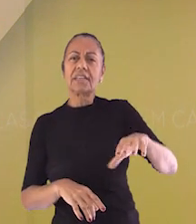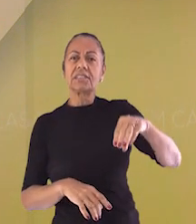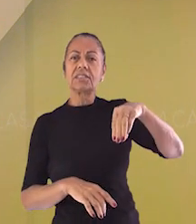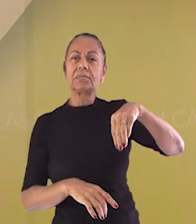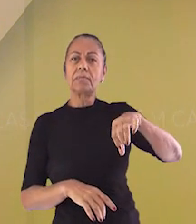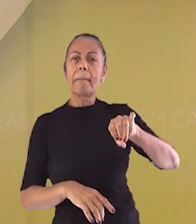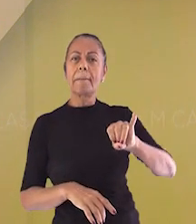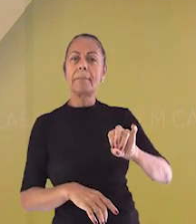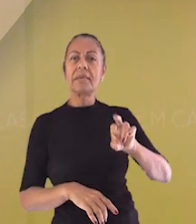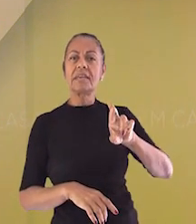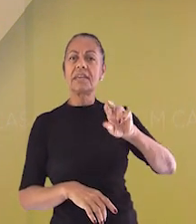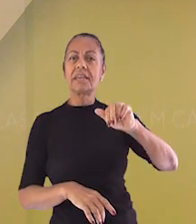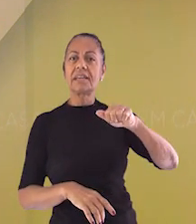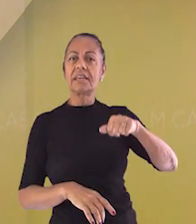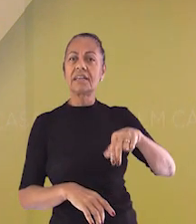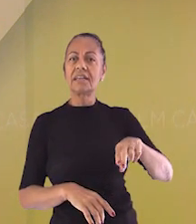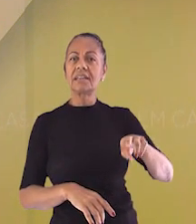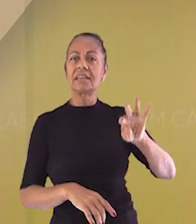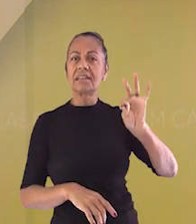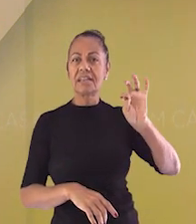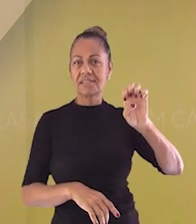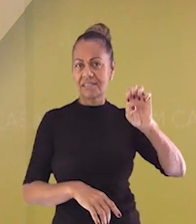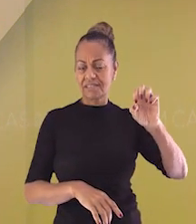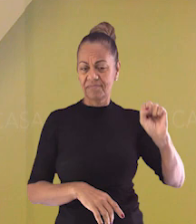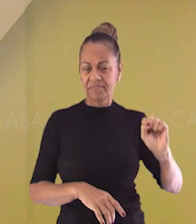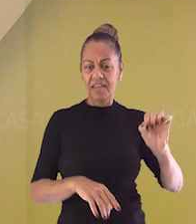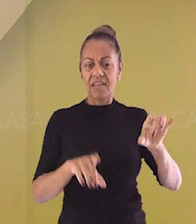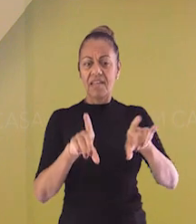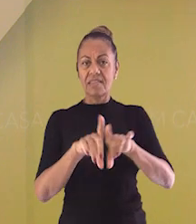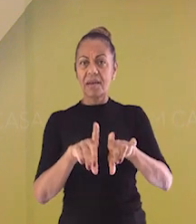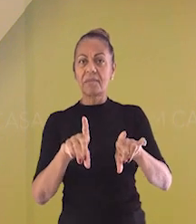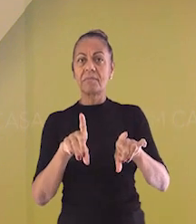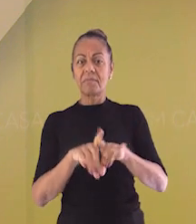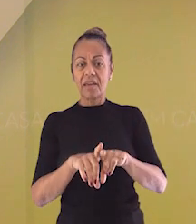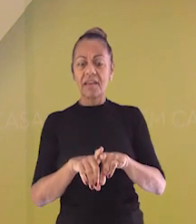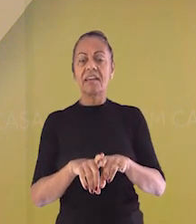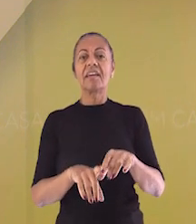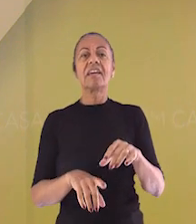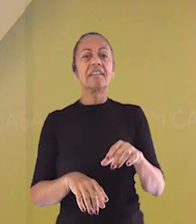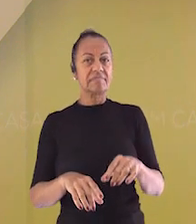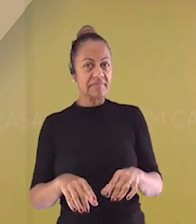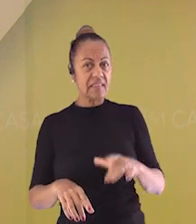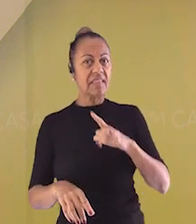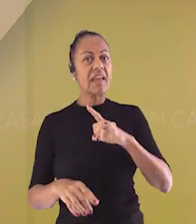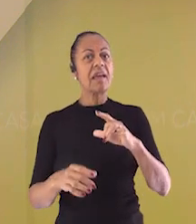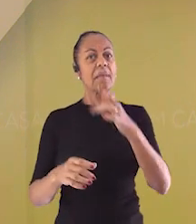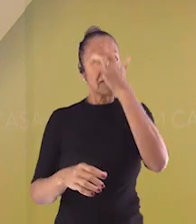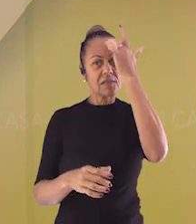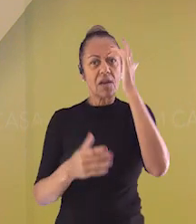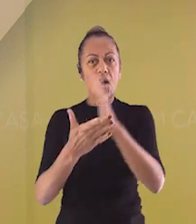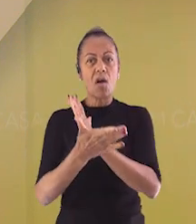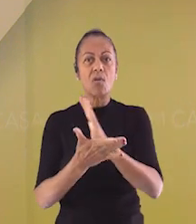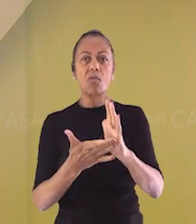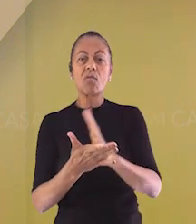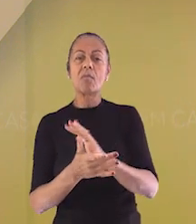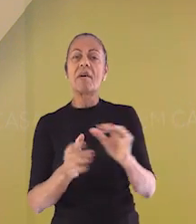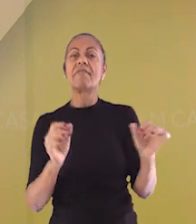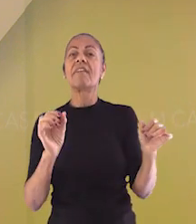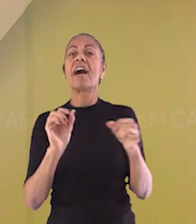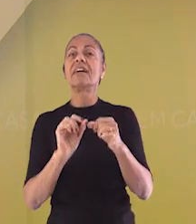Penedo, tem pessoas que fazem rapel, um tipo de esporte mais radical e que necessita de profissional para